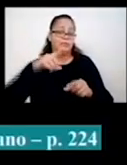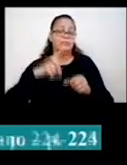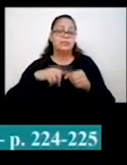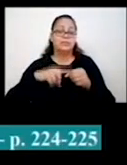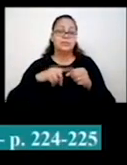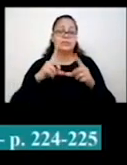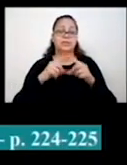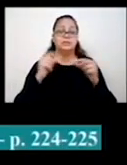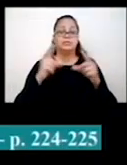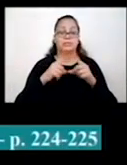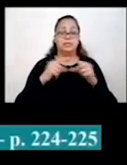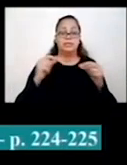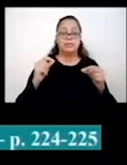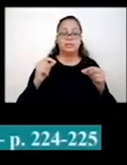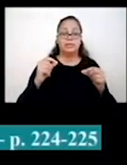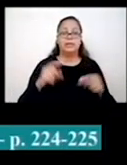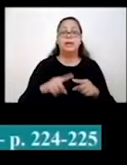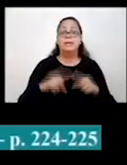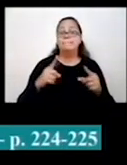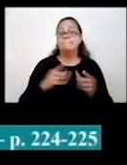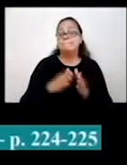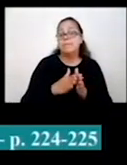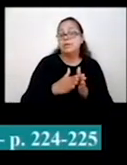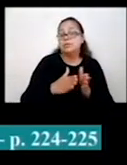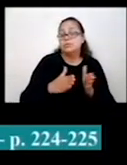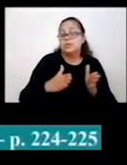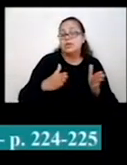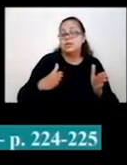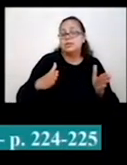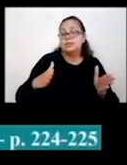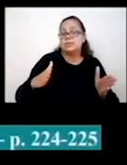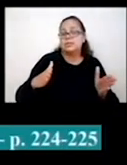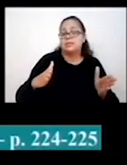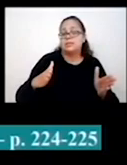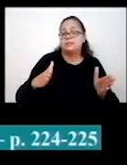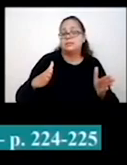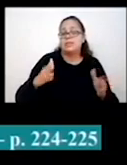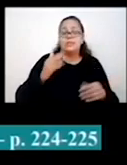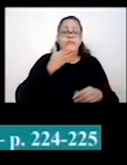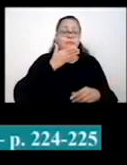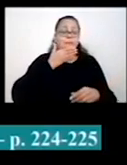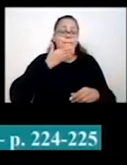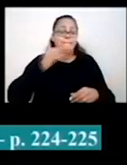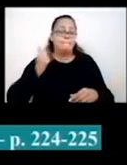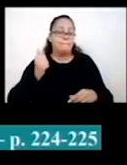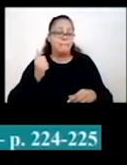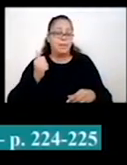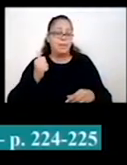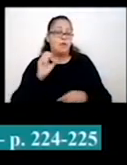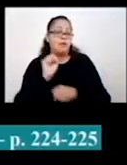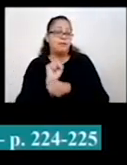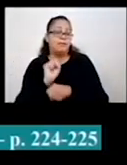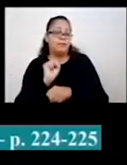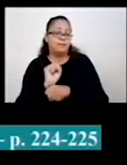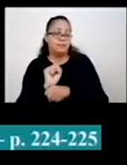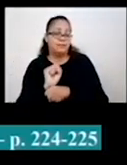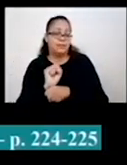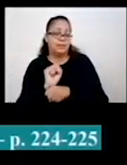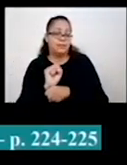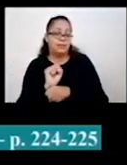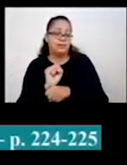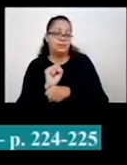Brasília. No entanto, o crescimento superou as expectativas. Então nós vamos ver que nem tudo